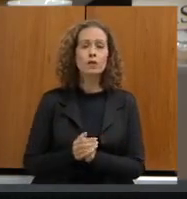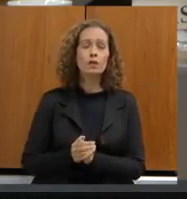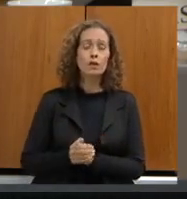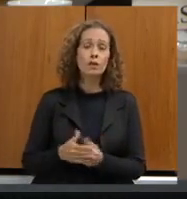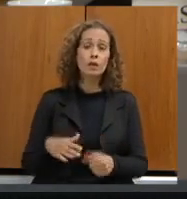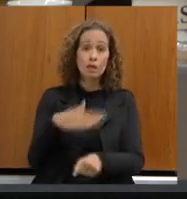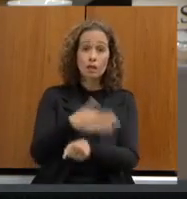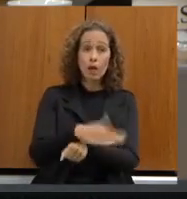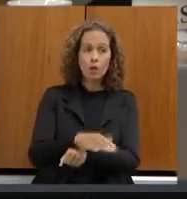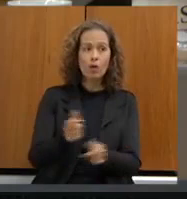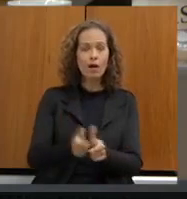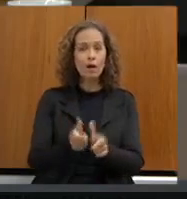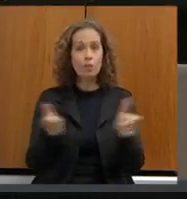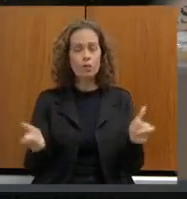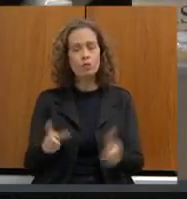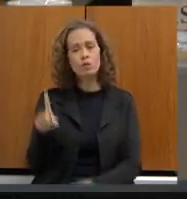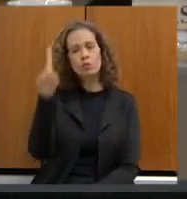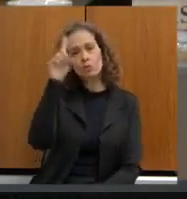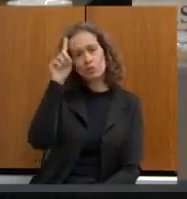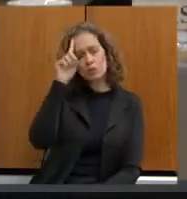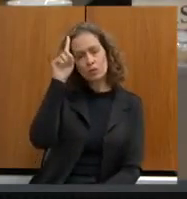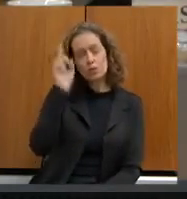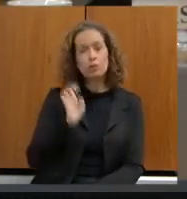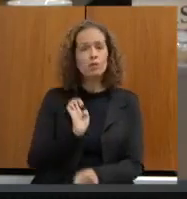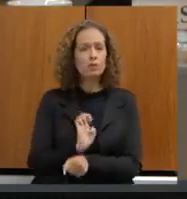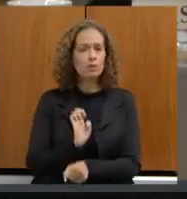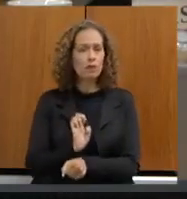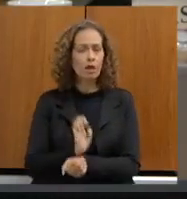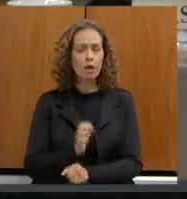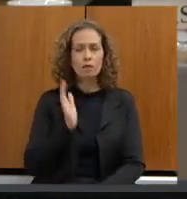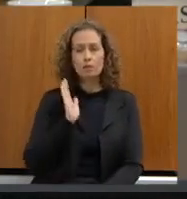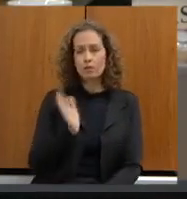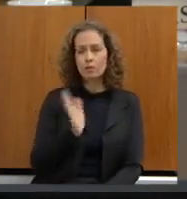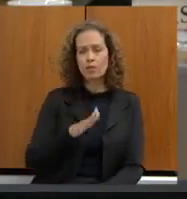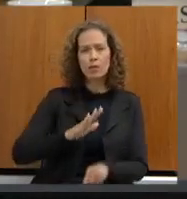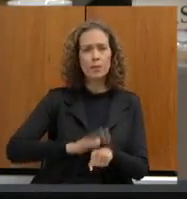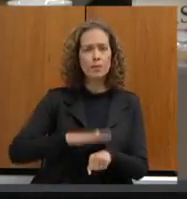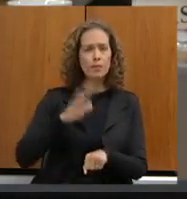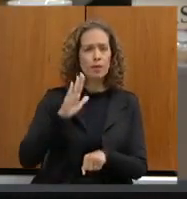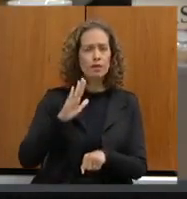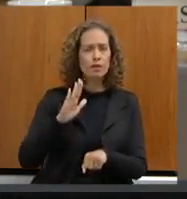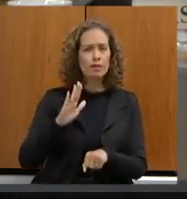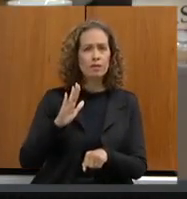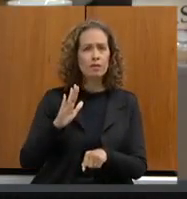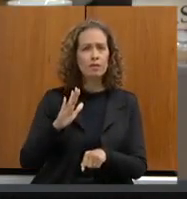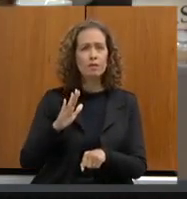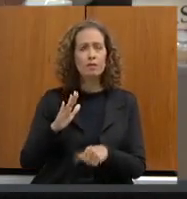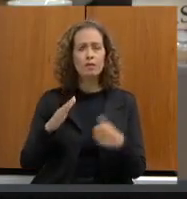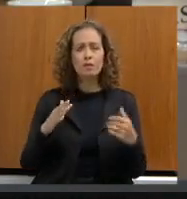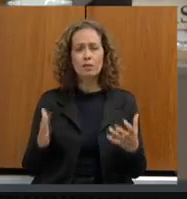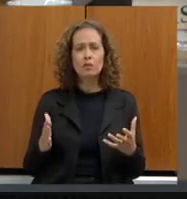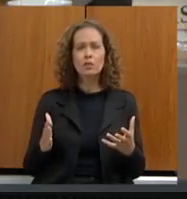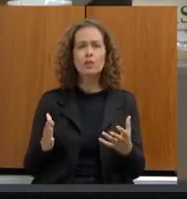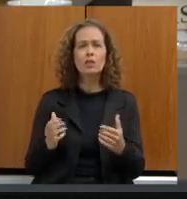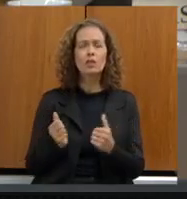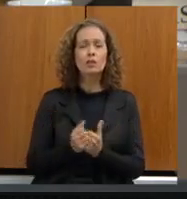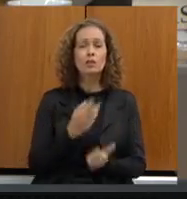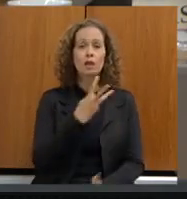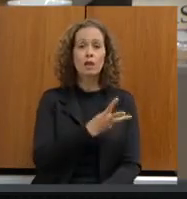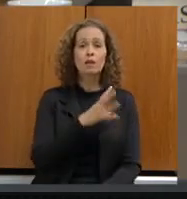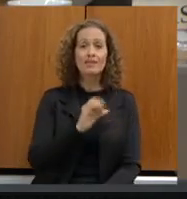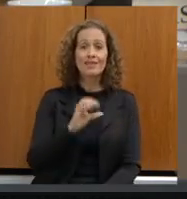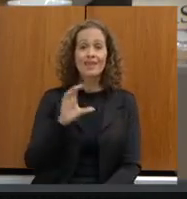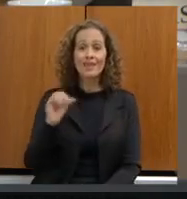na rua por dia no estado nós chegamos a aplicar mais de suplementar com mais de